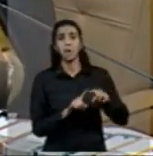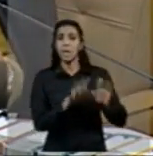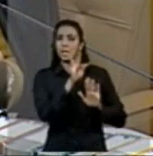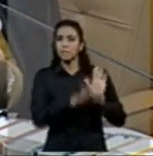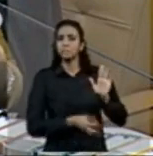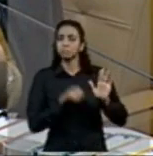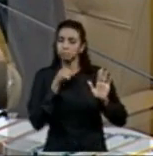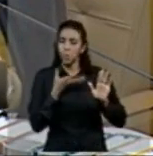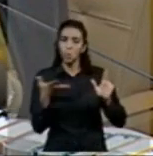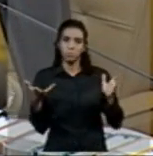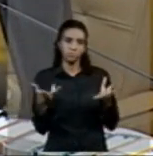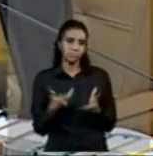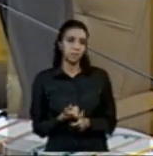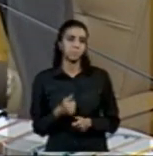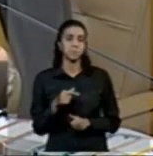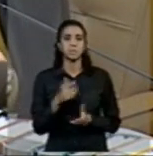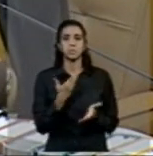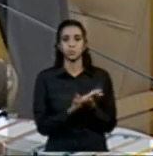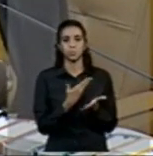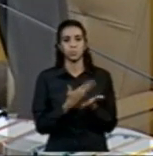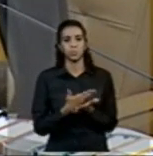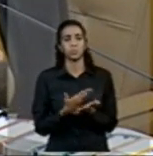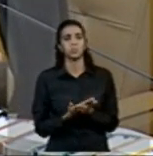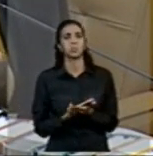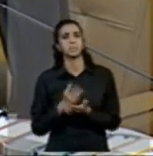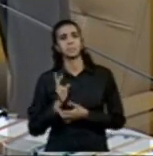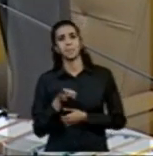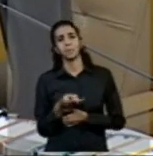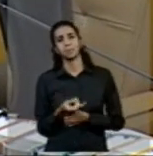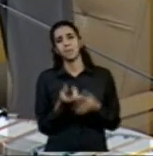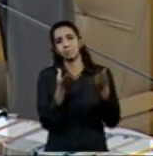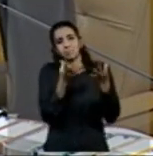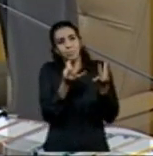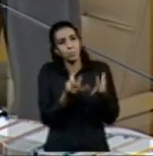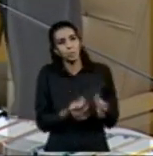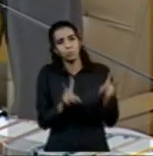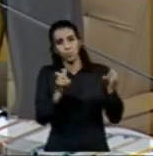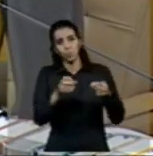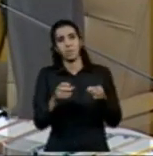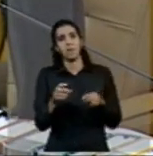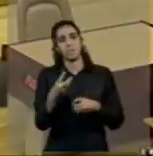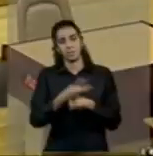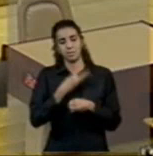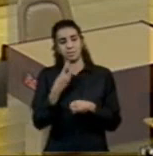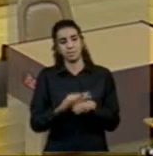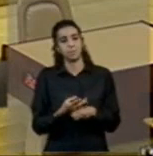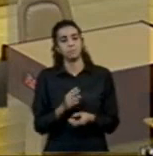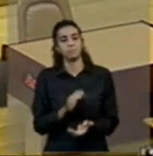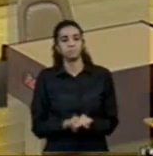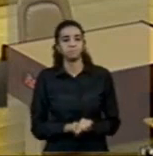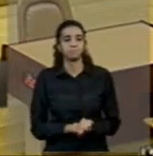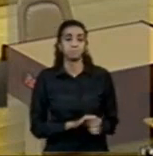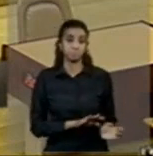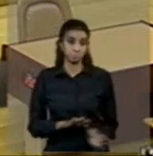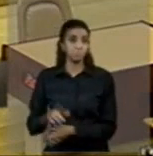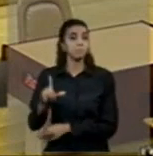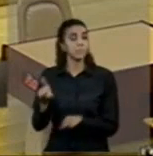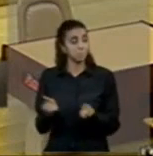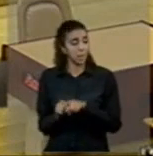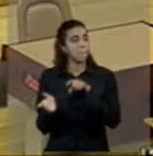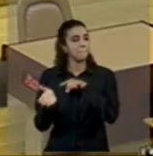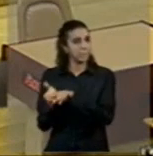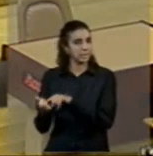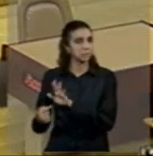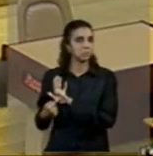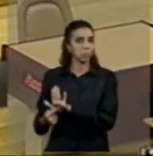preciosos nesses estudos que têm sido feitos com tanto cuidado sobre terceirização. Pesquisas também têm apontado a